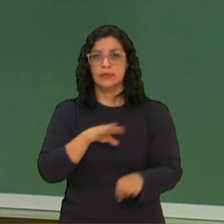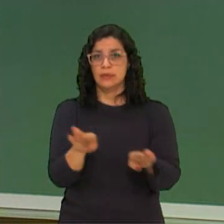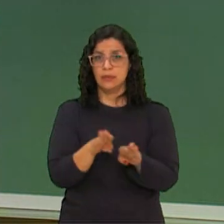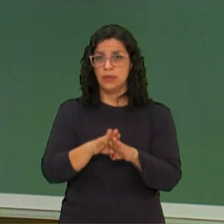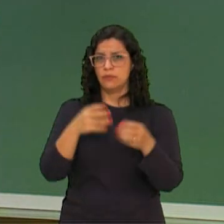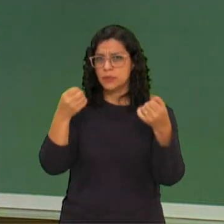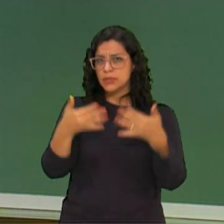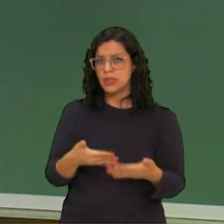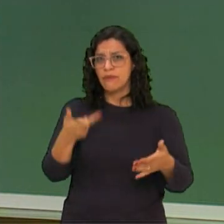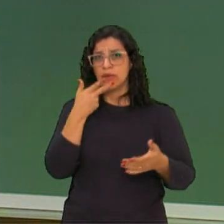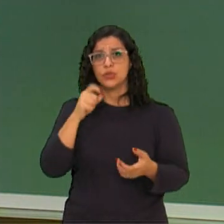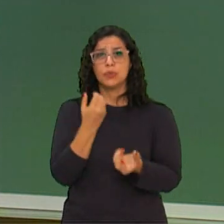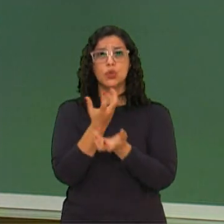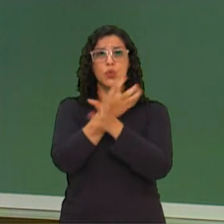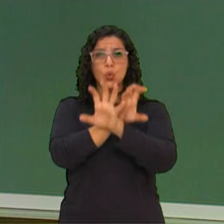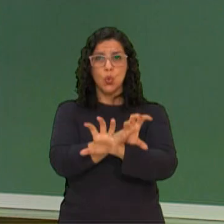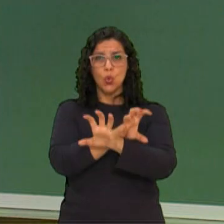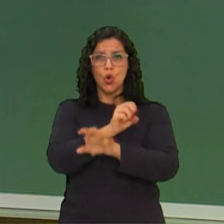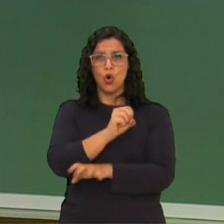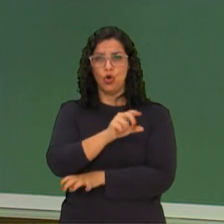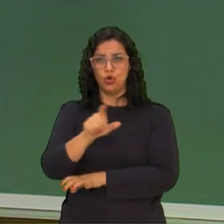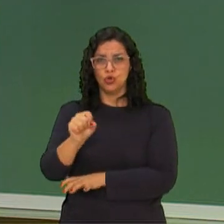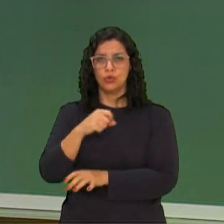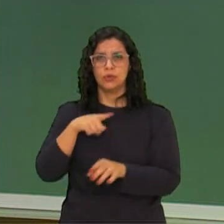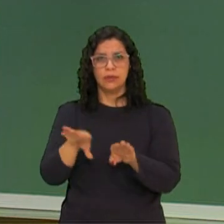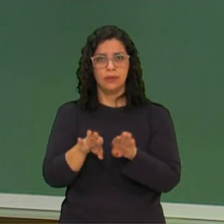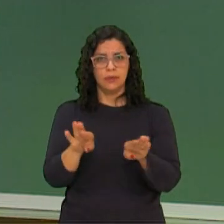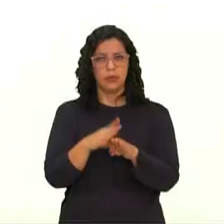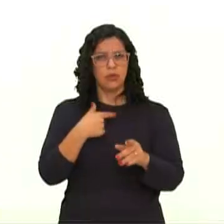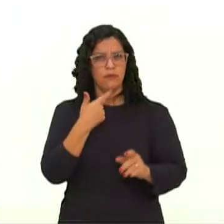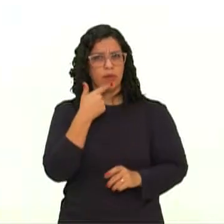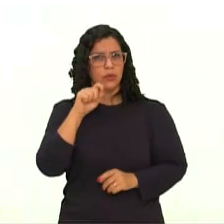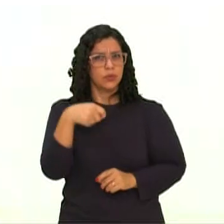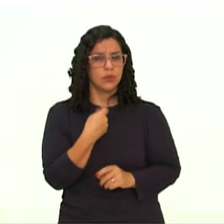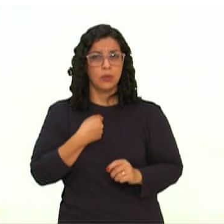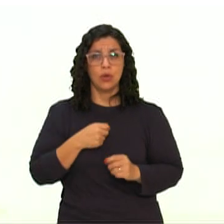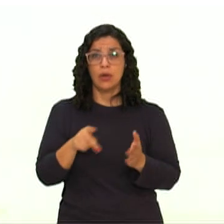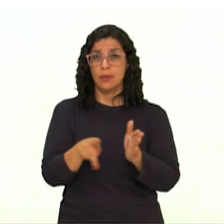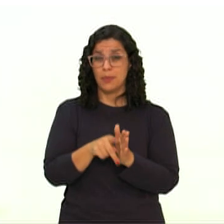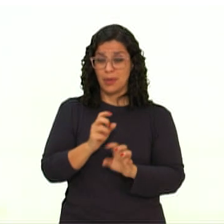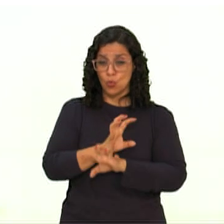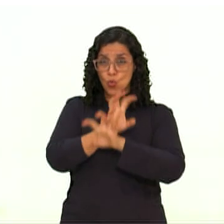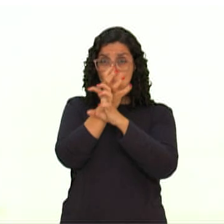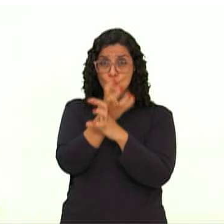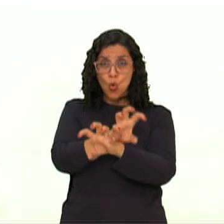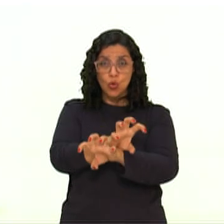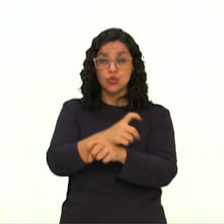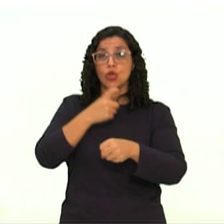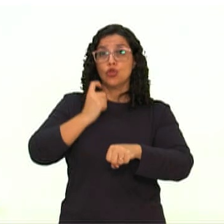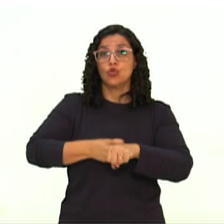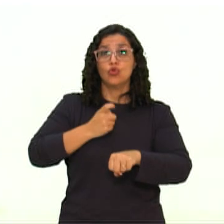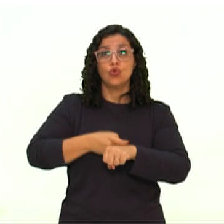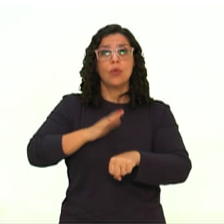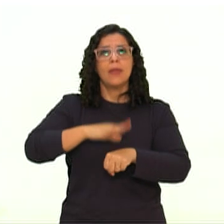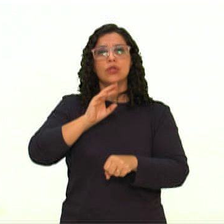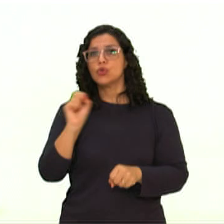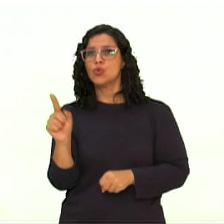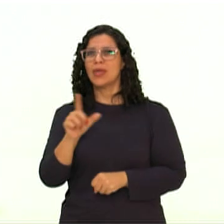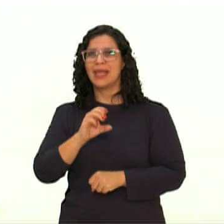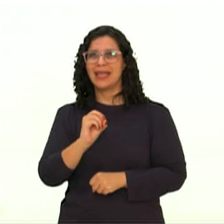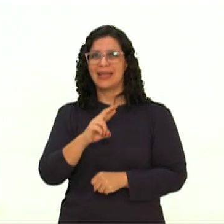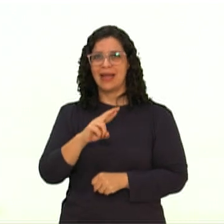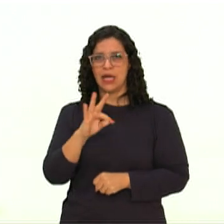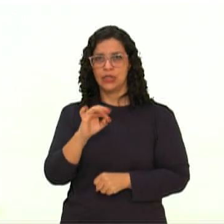tecido conjuntivo ósseo, né? Só lembrando um destaque aqui para vocês, o tecido ósseo é mais rígido que a cartilagem. Por quê? Porque ele